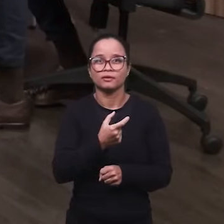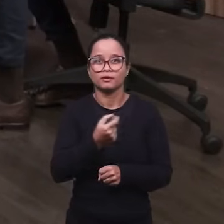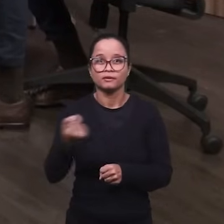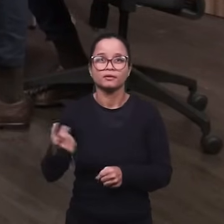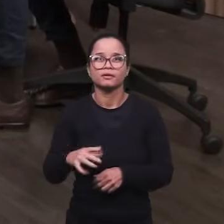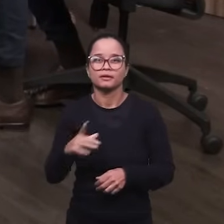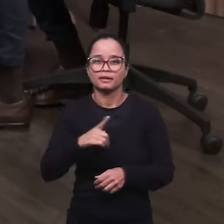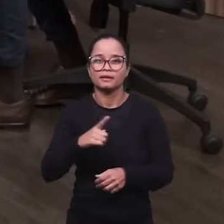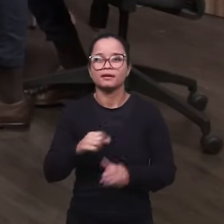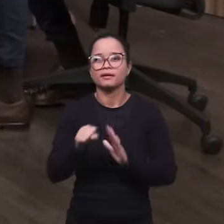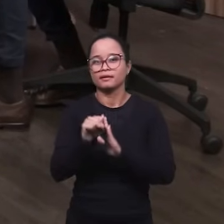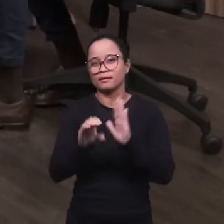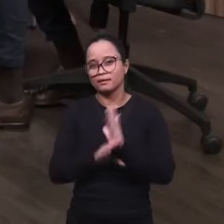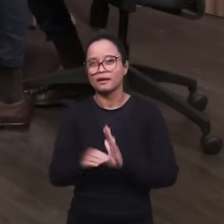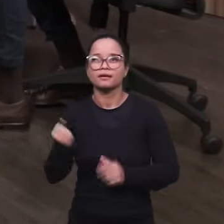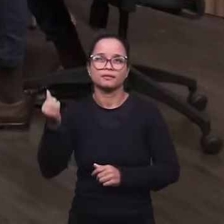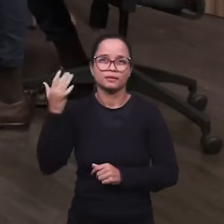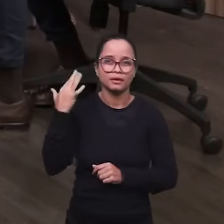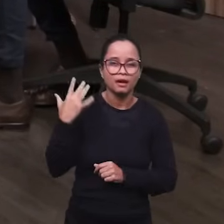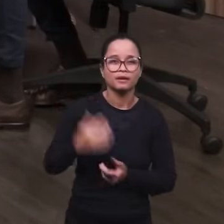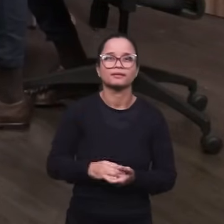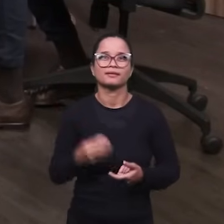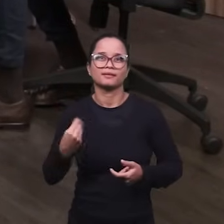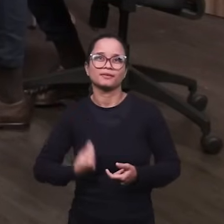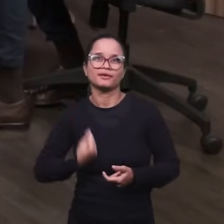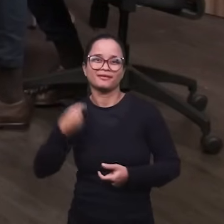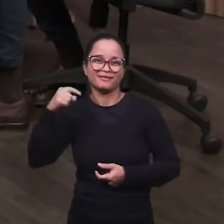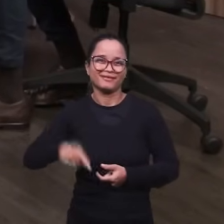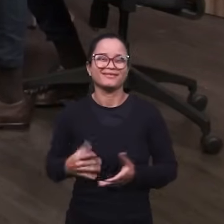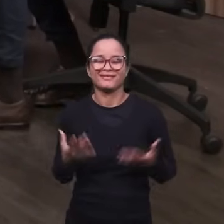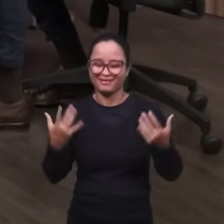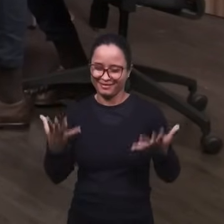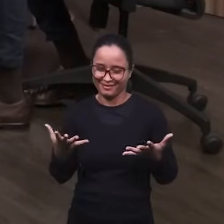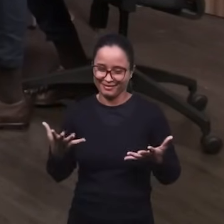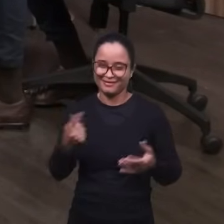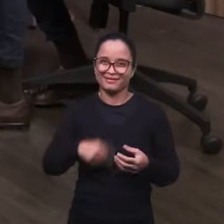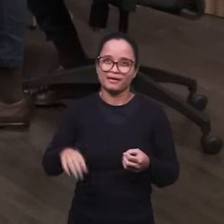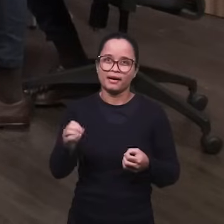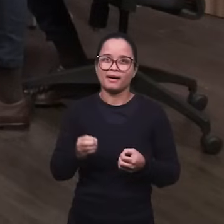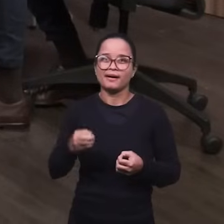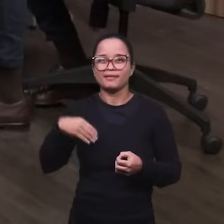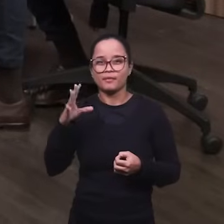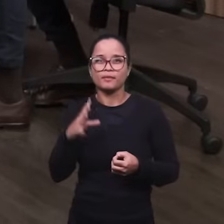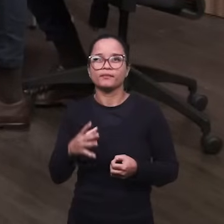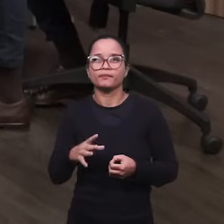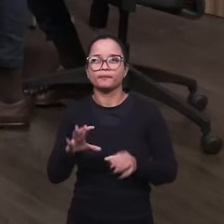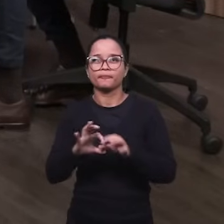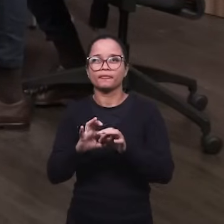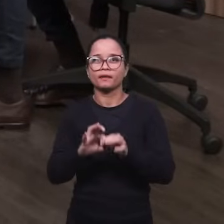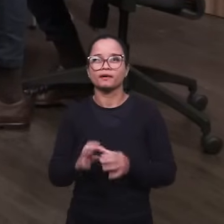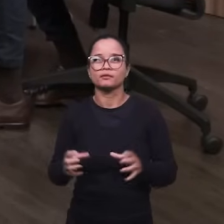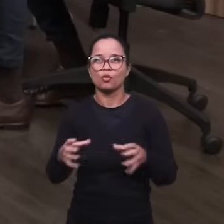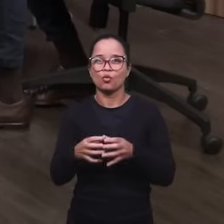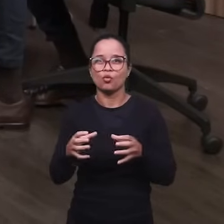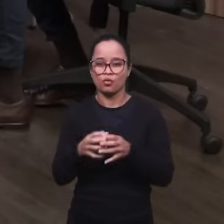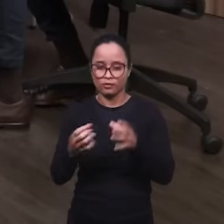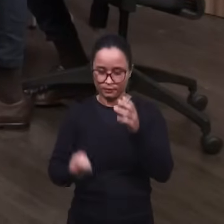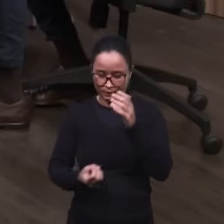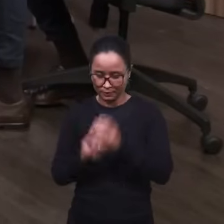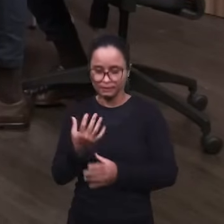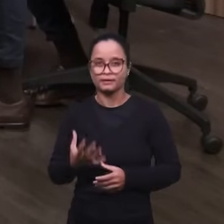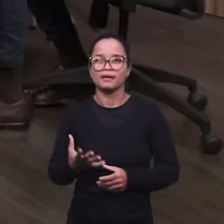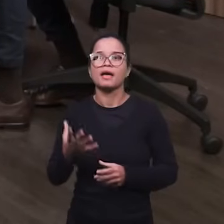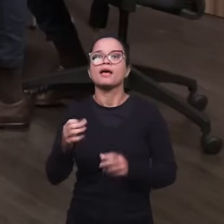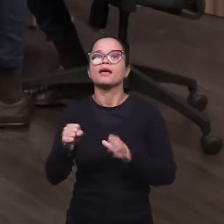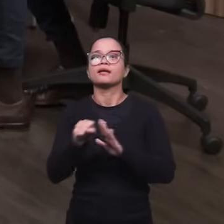século passado, tem jovem do século passado aqui, tá vendo, Carla? Isso nos aproxima ainda mais. Isso, né? Inclusive bom. Da equipe de produção também, tem jovem